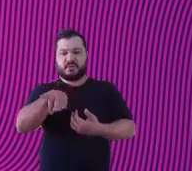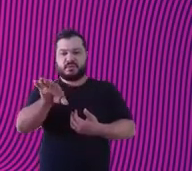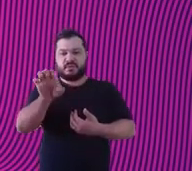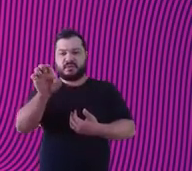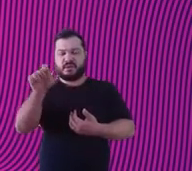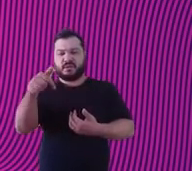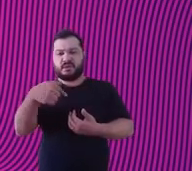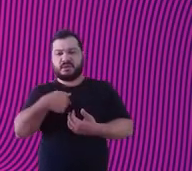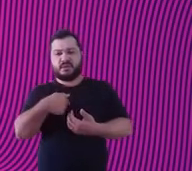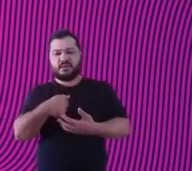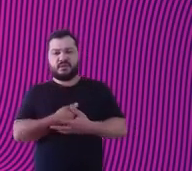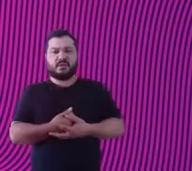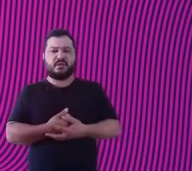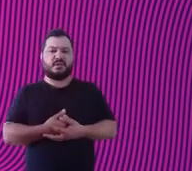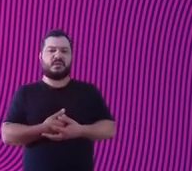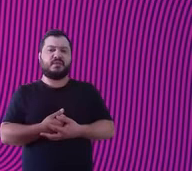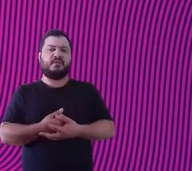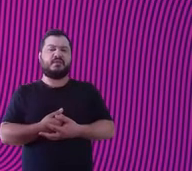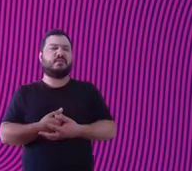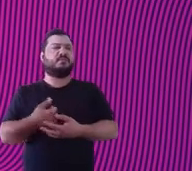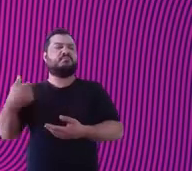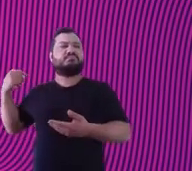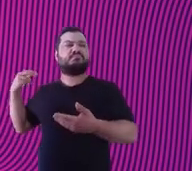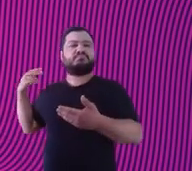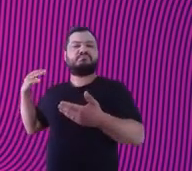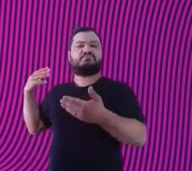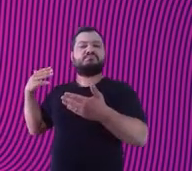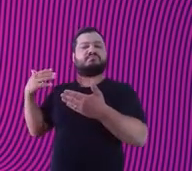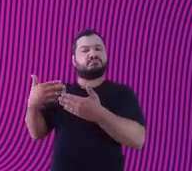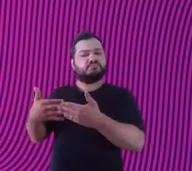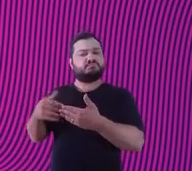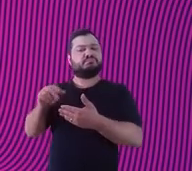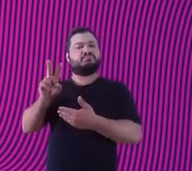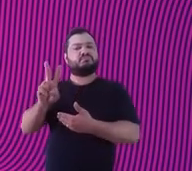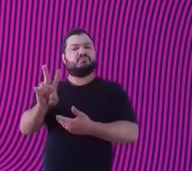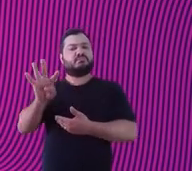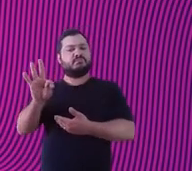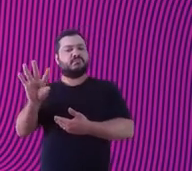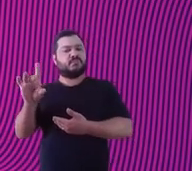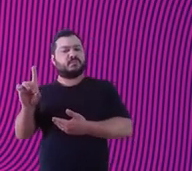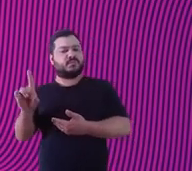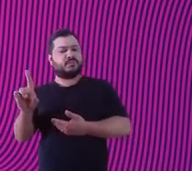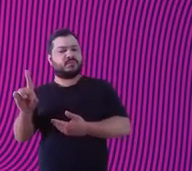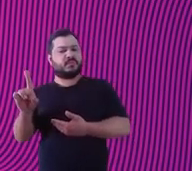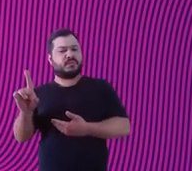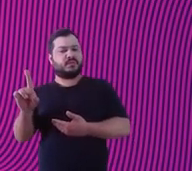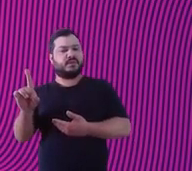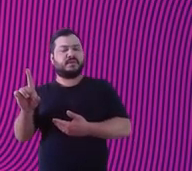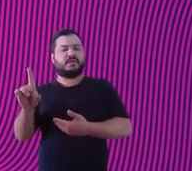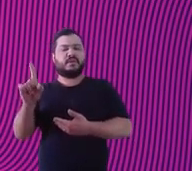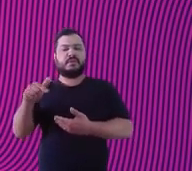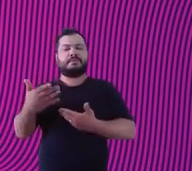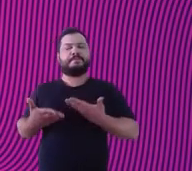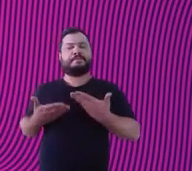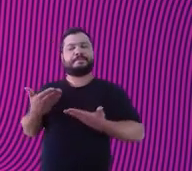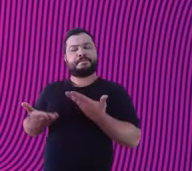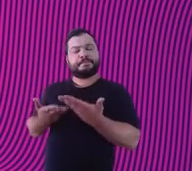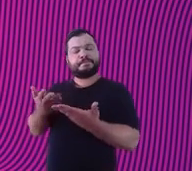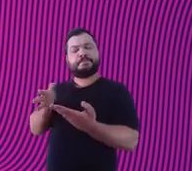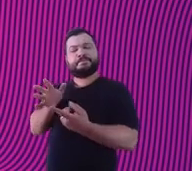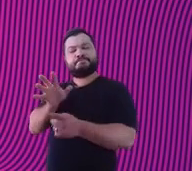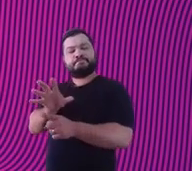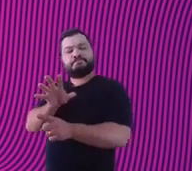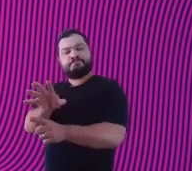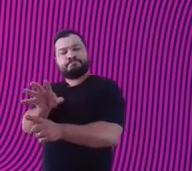euzinha algum tempo fazendo o VP de como tratamento de indução